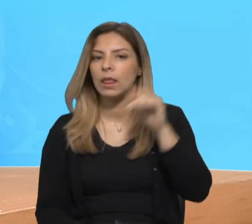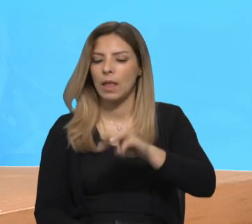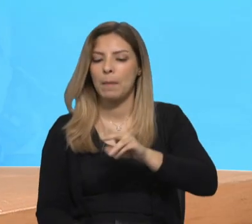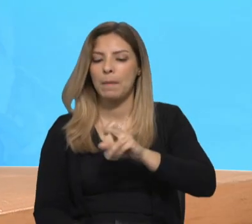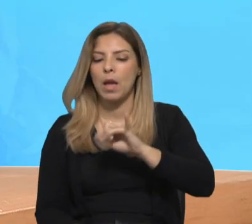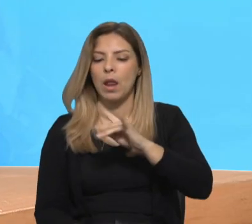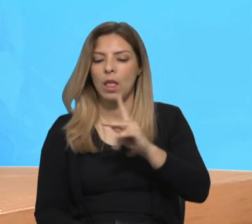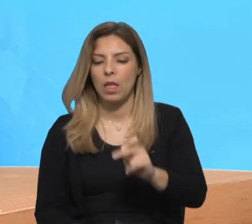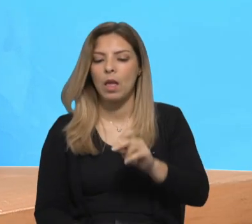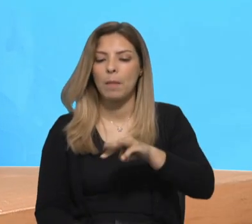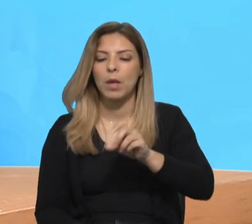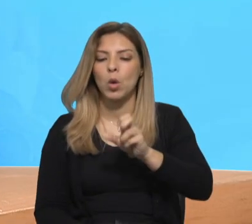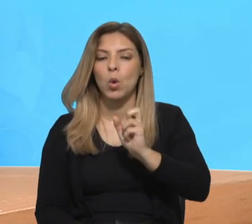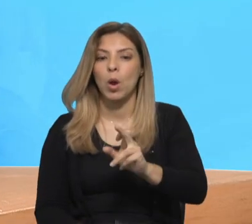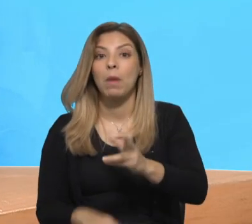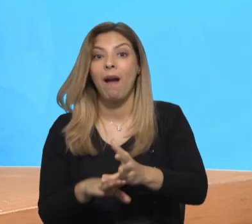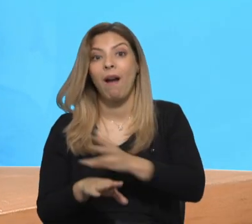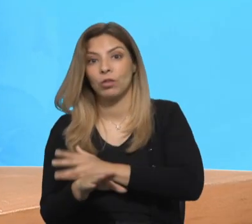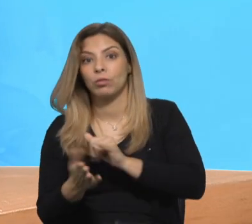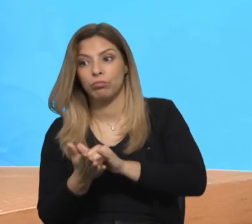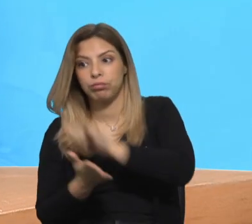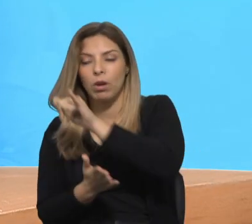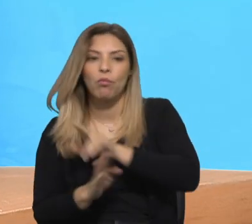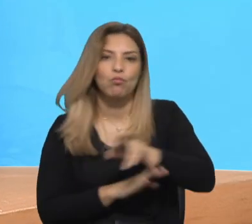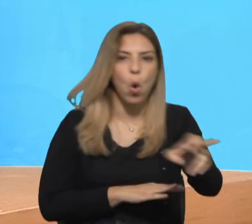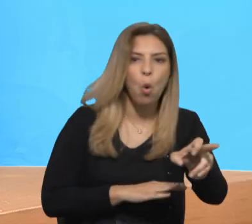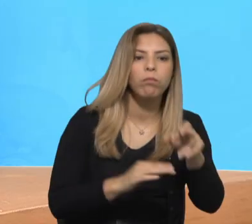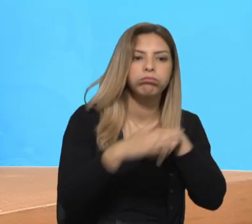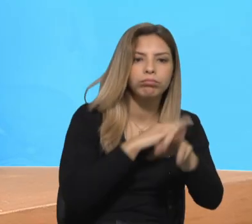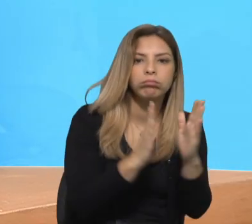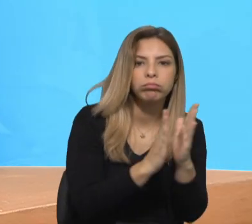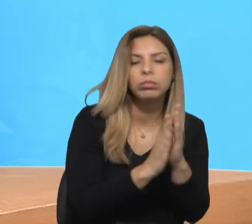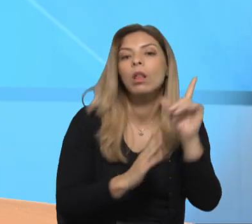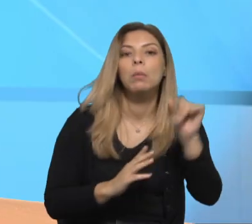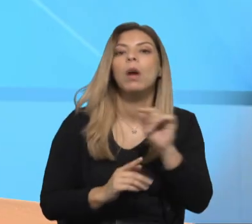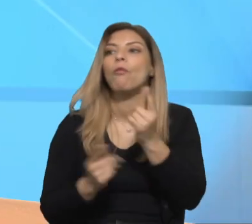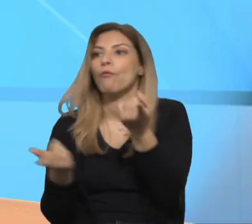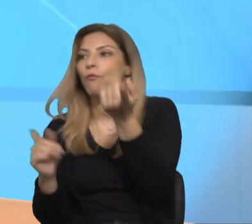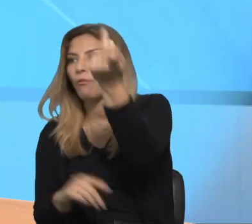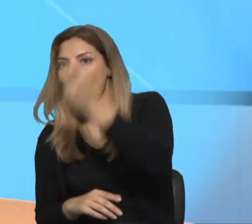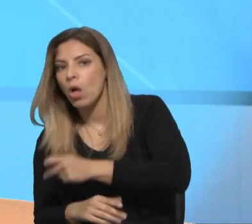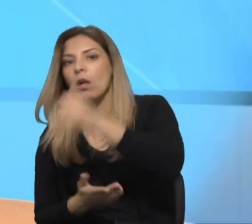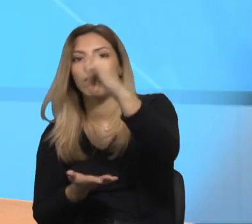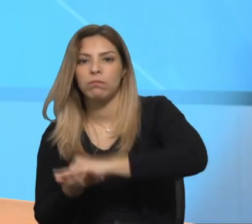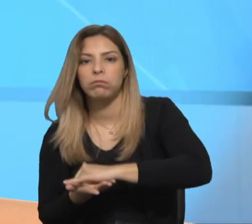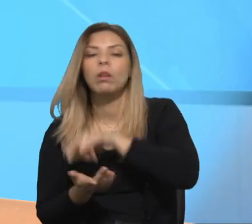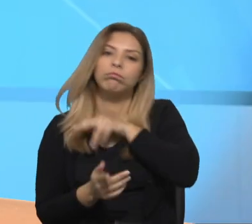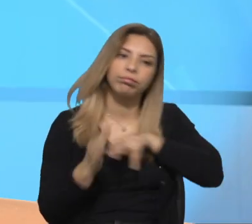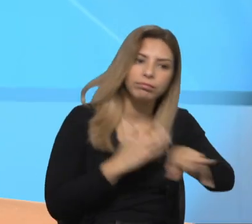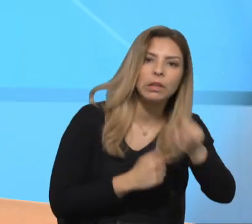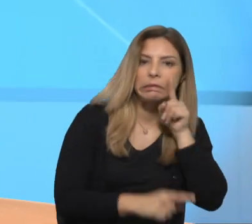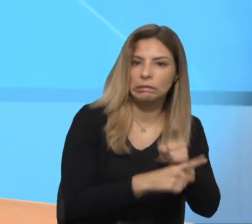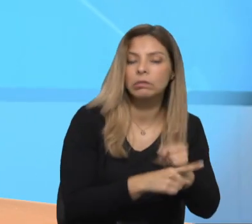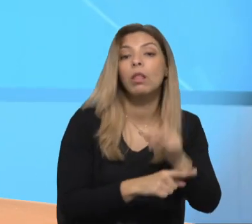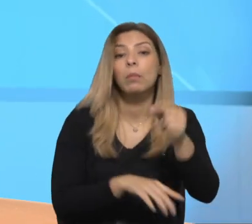que ia para uma viagem e depois regressava, até para o hospital. Sempre, de facto, foi um local de